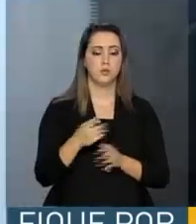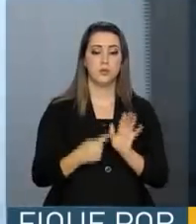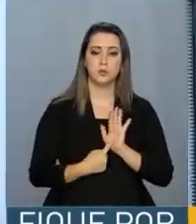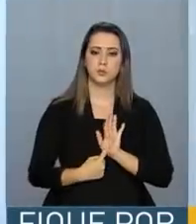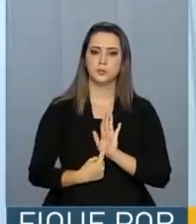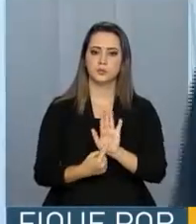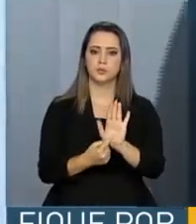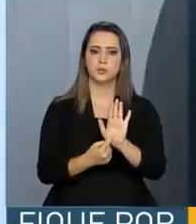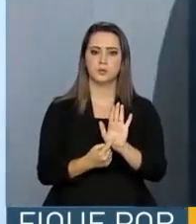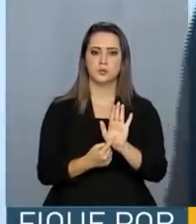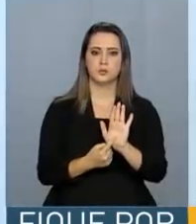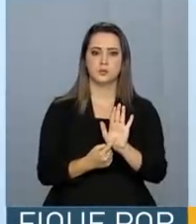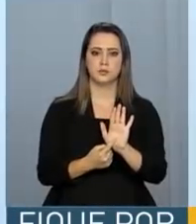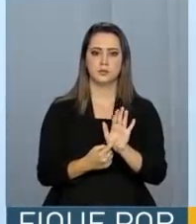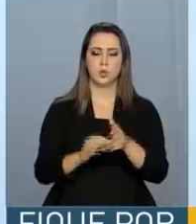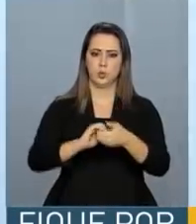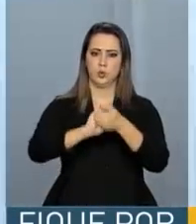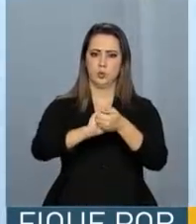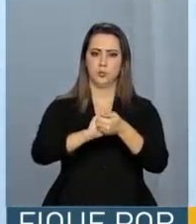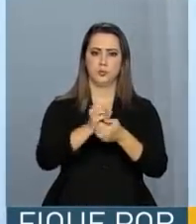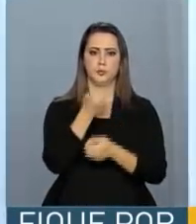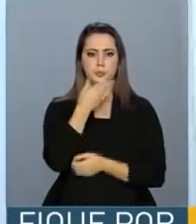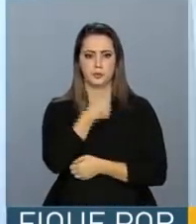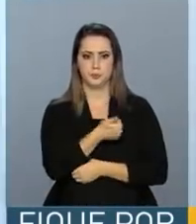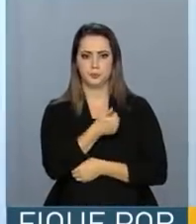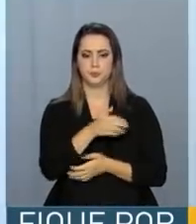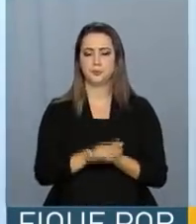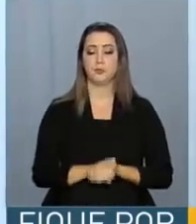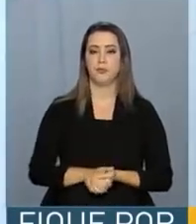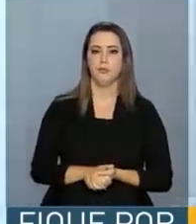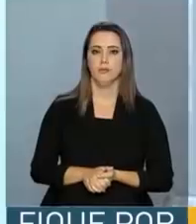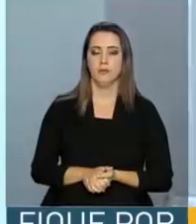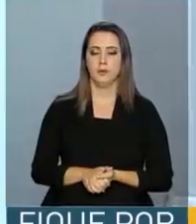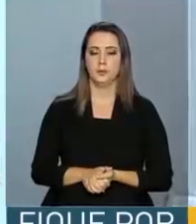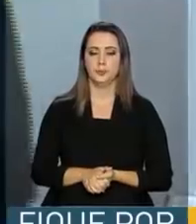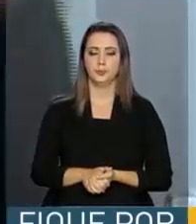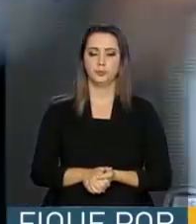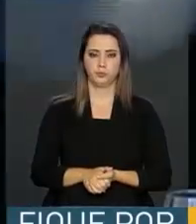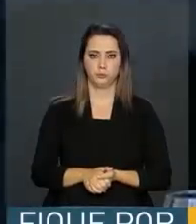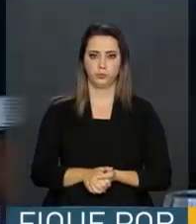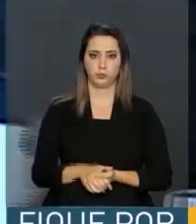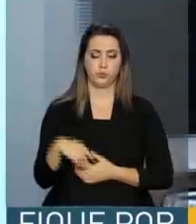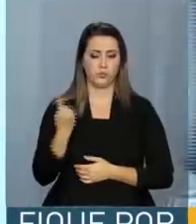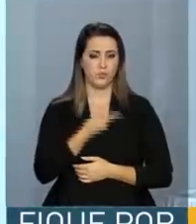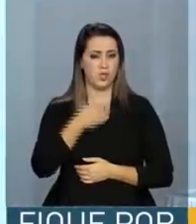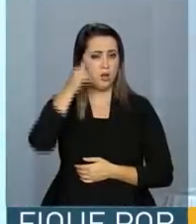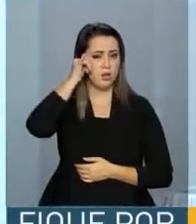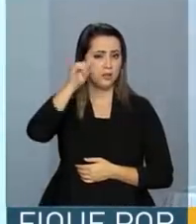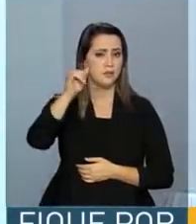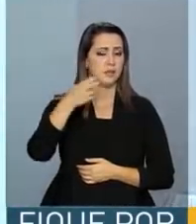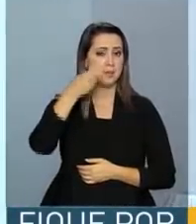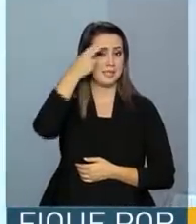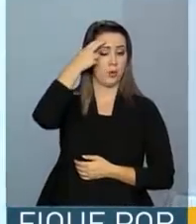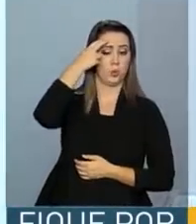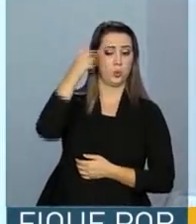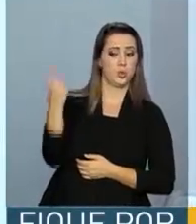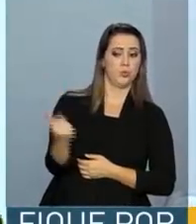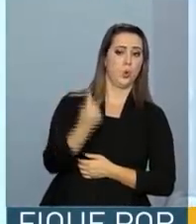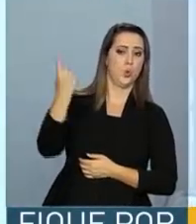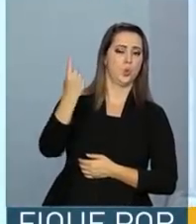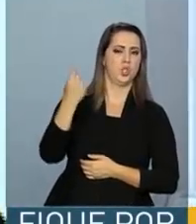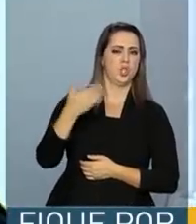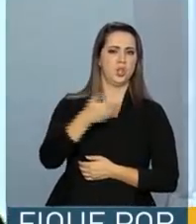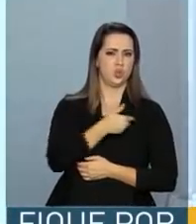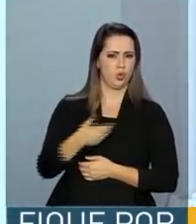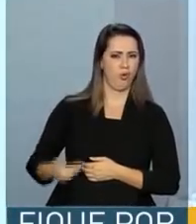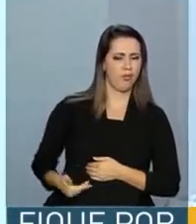que realmente quem realmente nós combatemos essa cultura centralizadora que nós temos